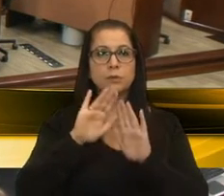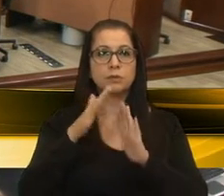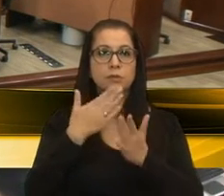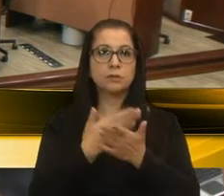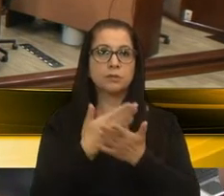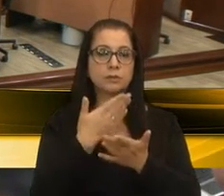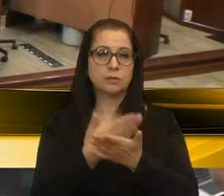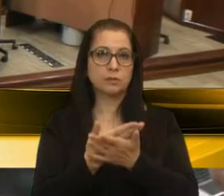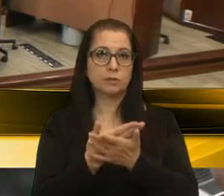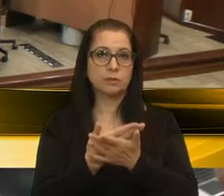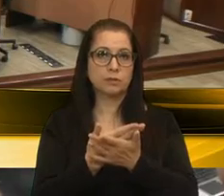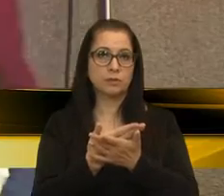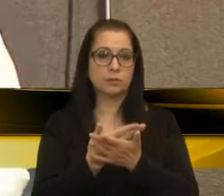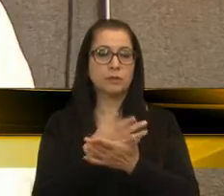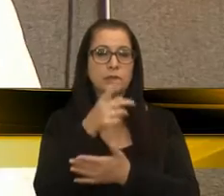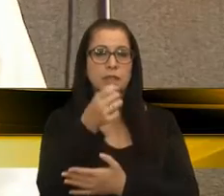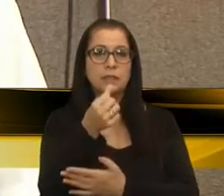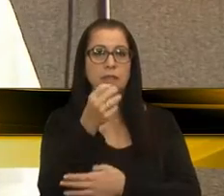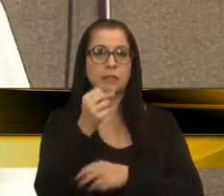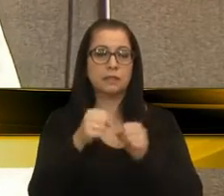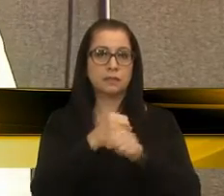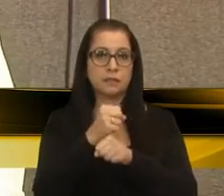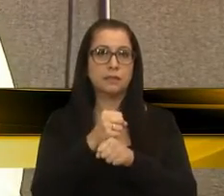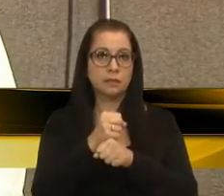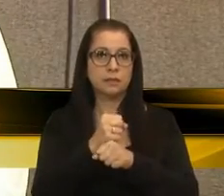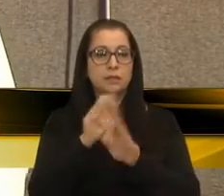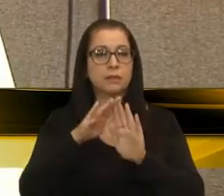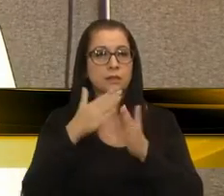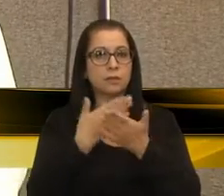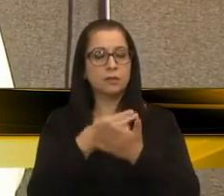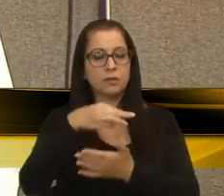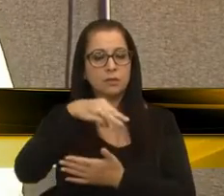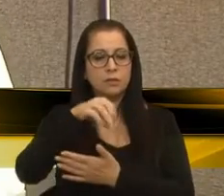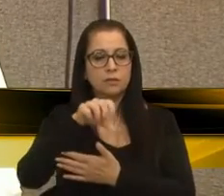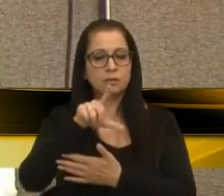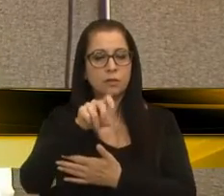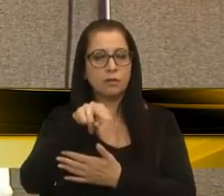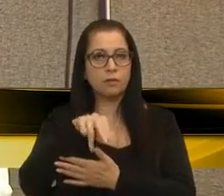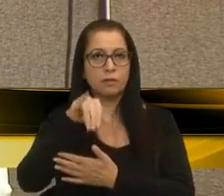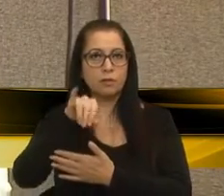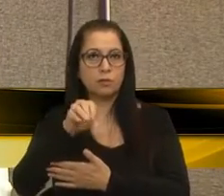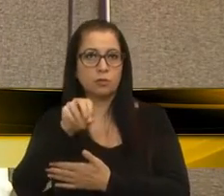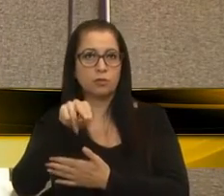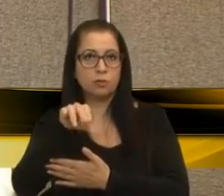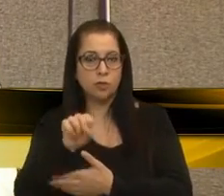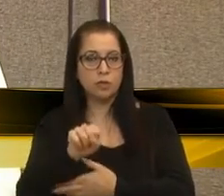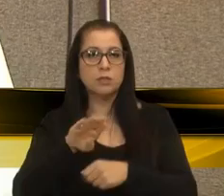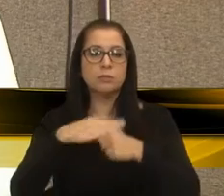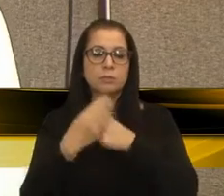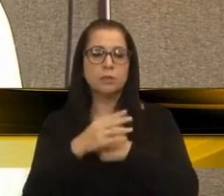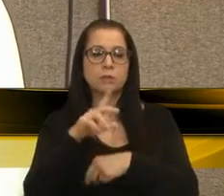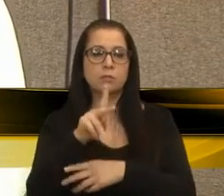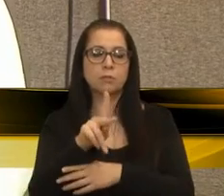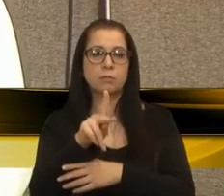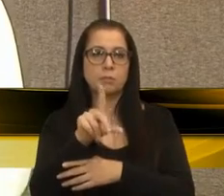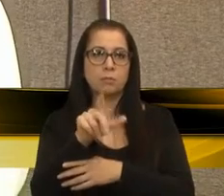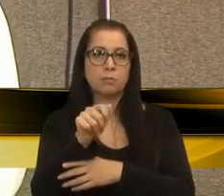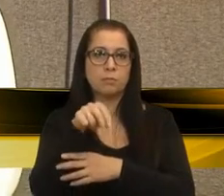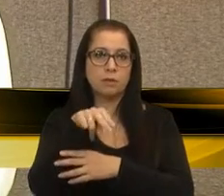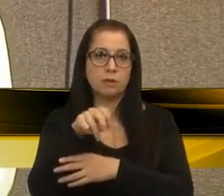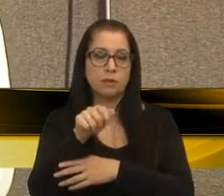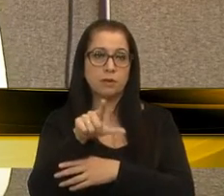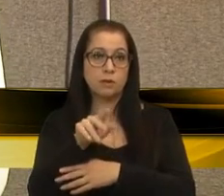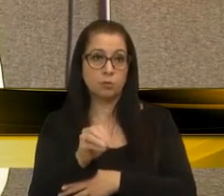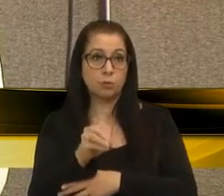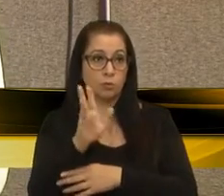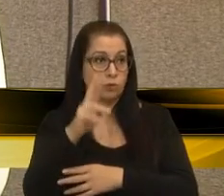escola, sobre a passagem dos 60 anos da escola Melvin Jones, lá no bairro Planalto, escola estadual, que nós temos